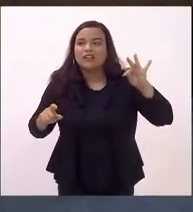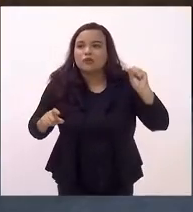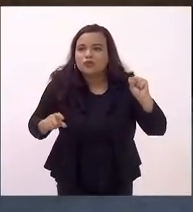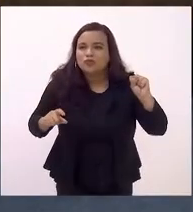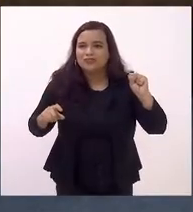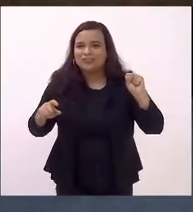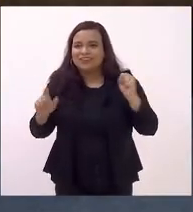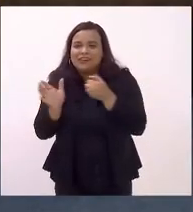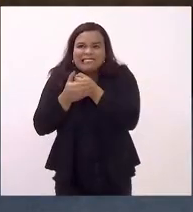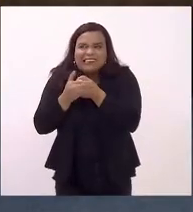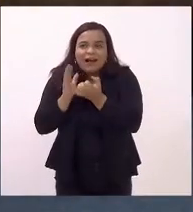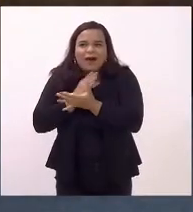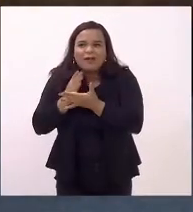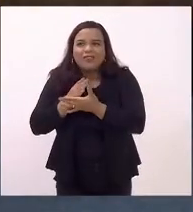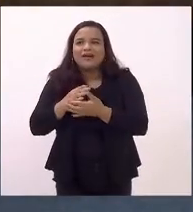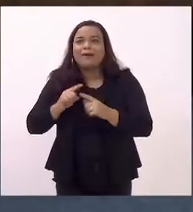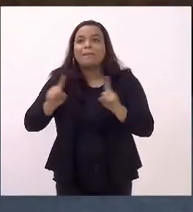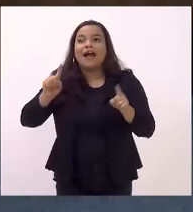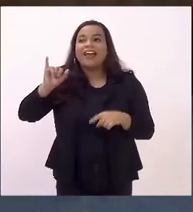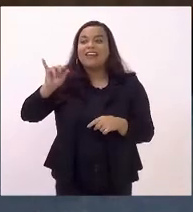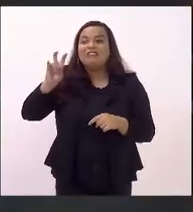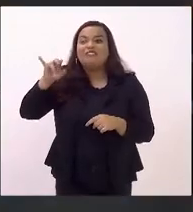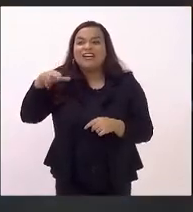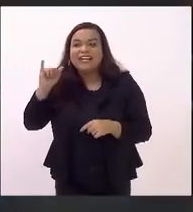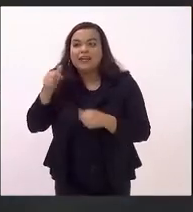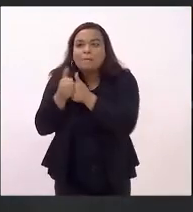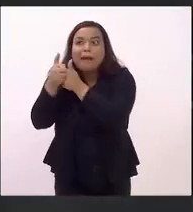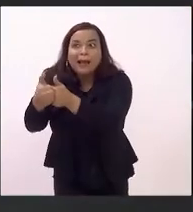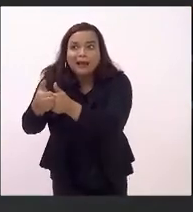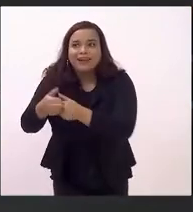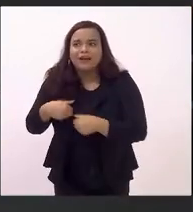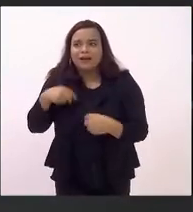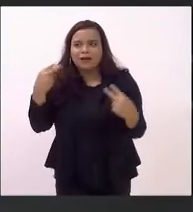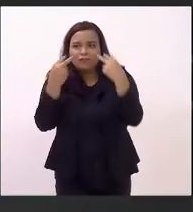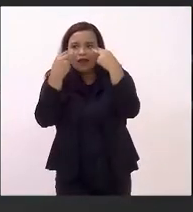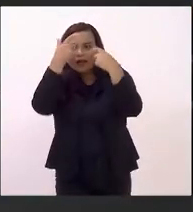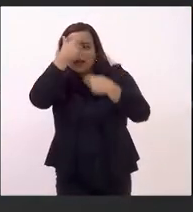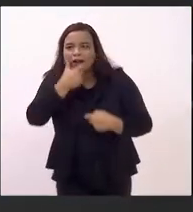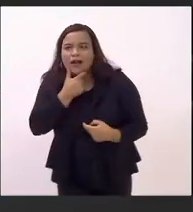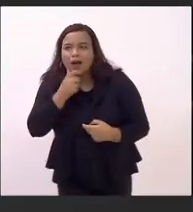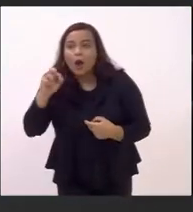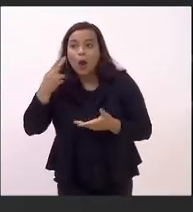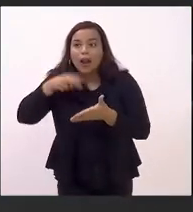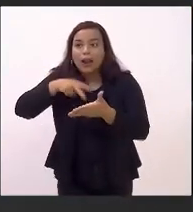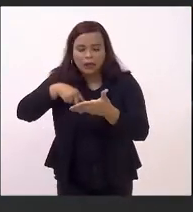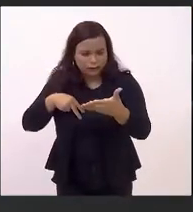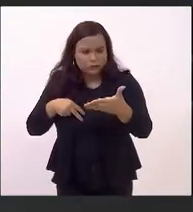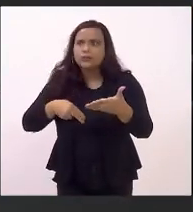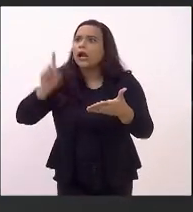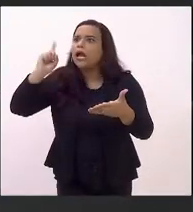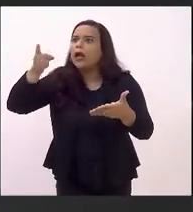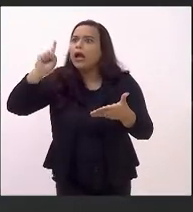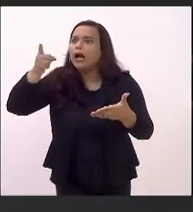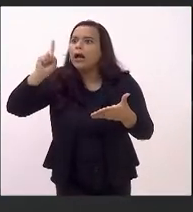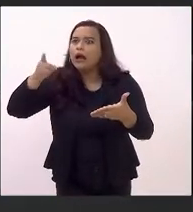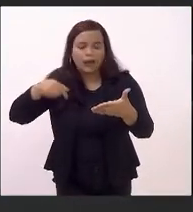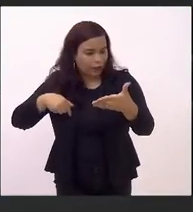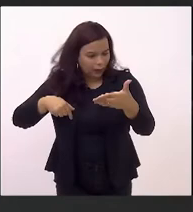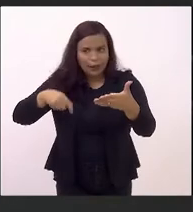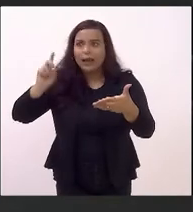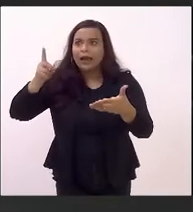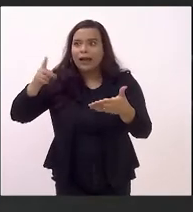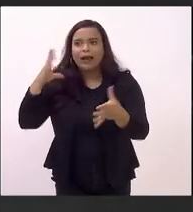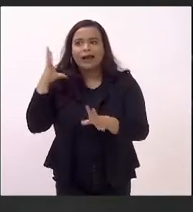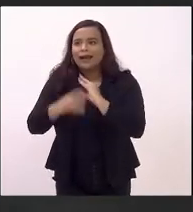né? Mas o Ivani sempre persegue, porque ele olha para a cara, né? Ou quando vai ler lá o negócio, aí vê, não é dos Santos, não tem para onde